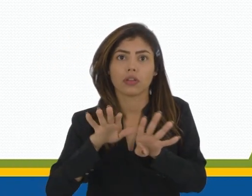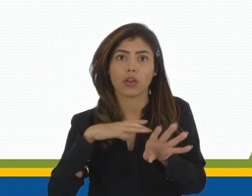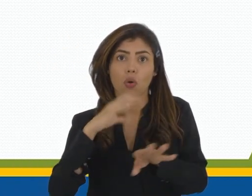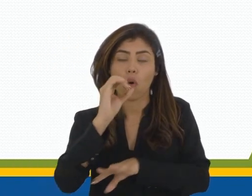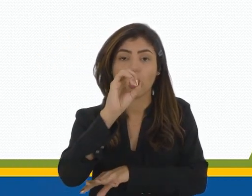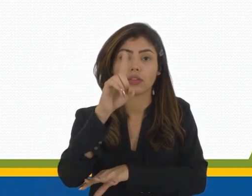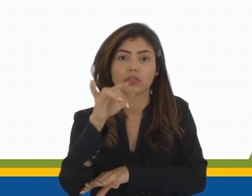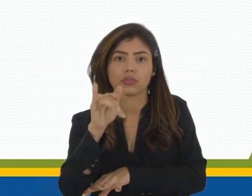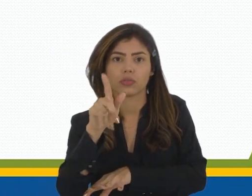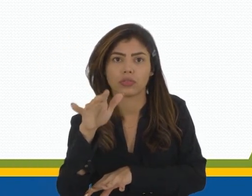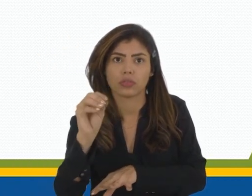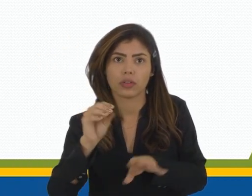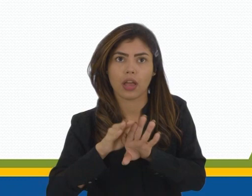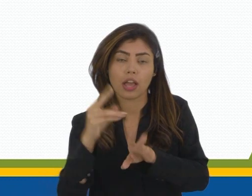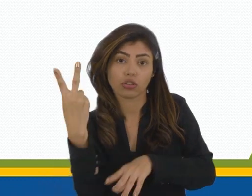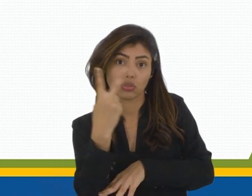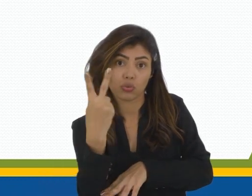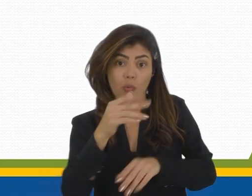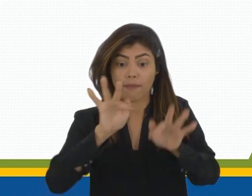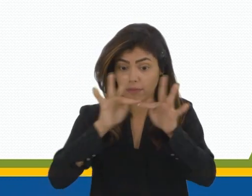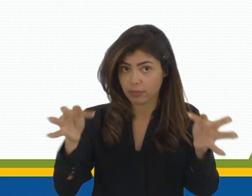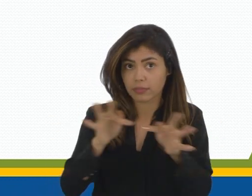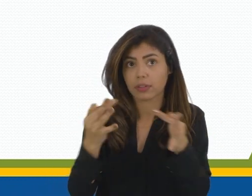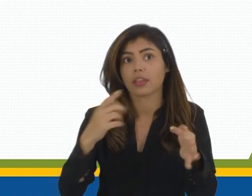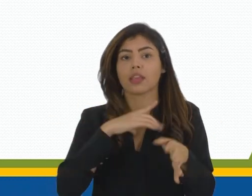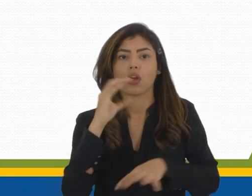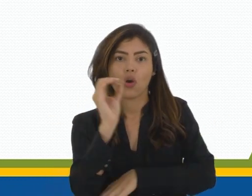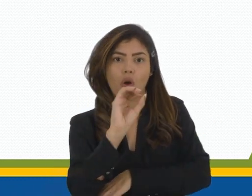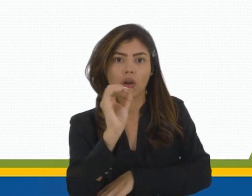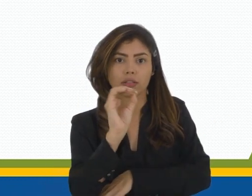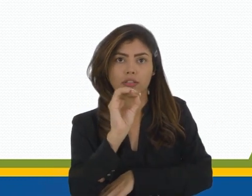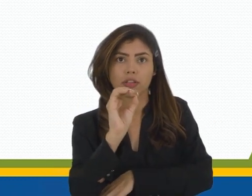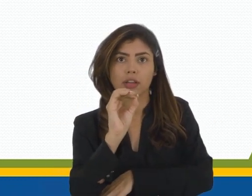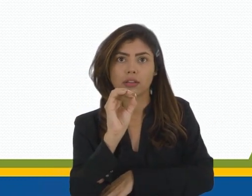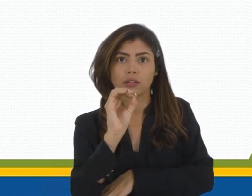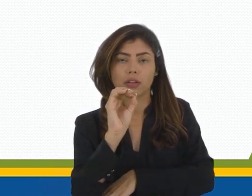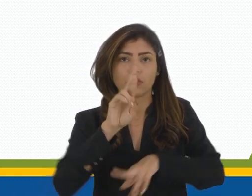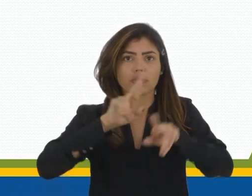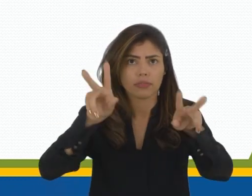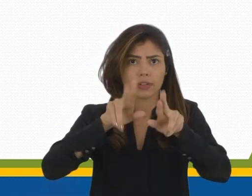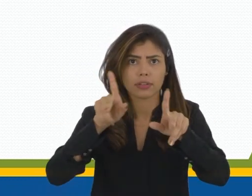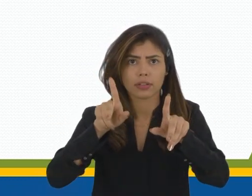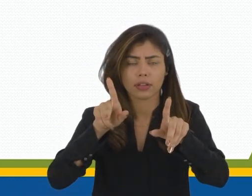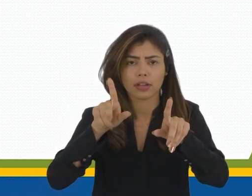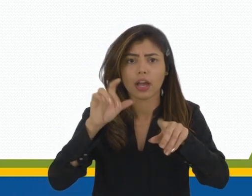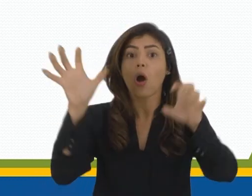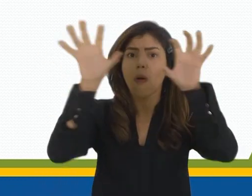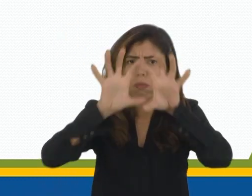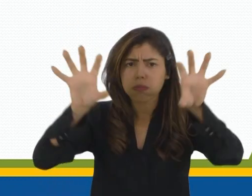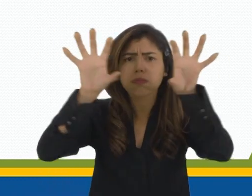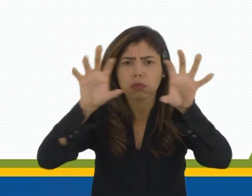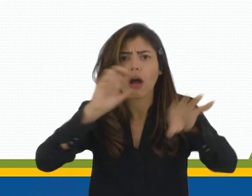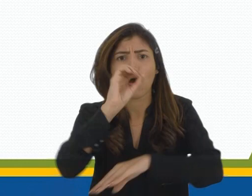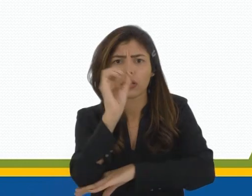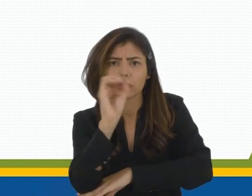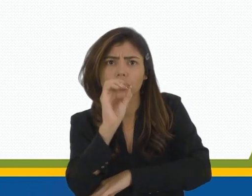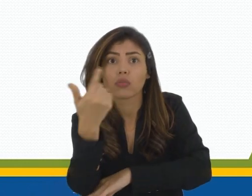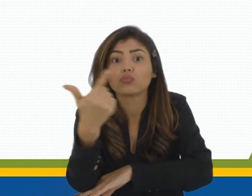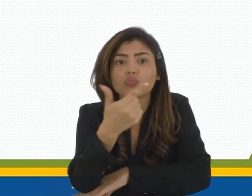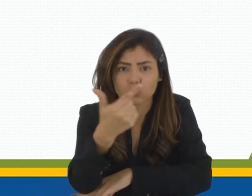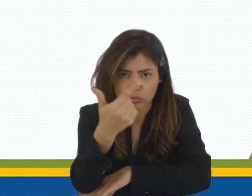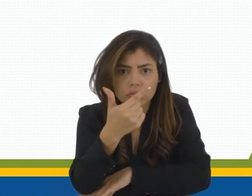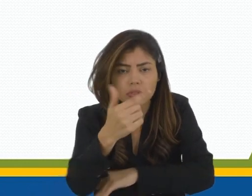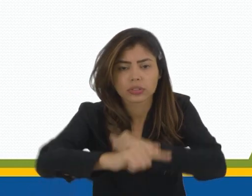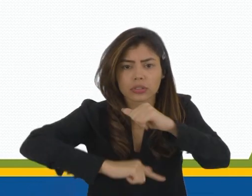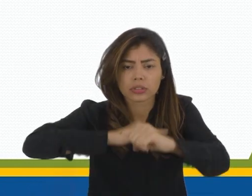simples. As duas substâncias são formadas por oxigênio, o que diferencia uma da outra é que o gás oxigênio é formado por 2